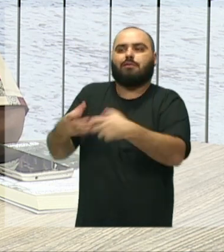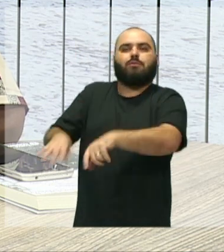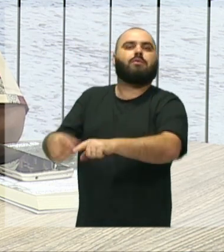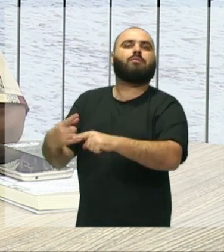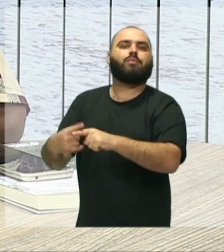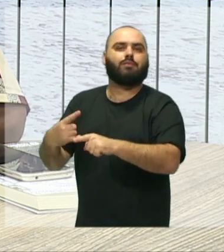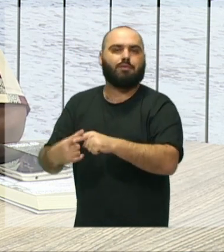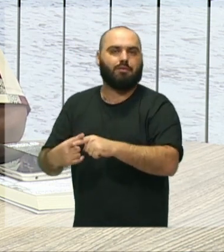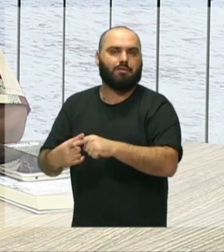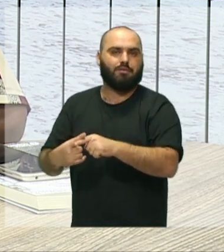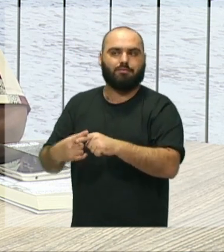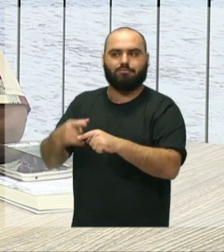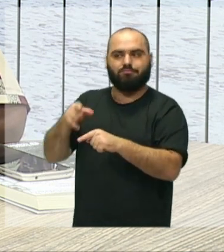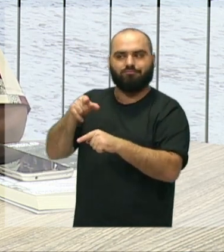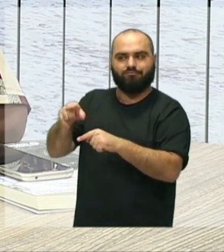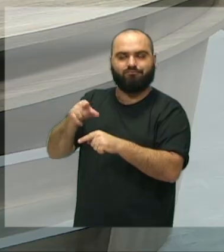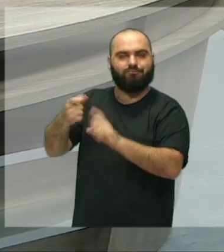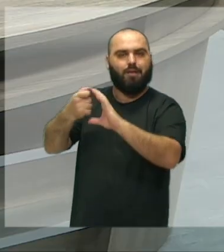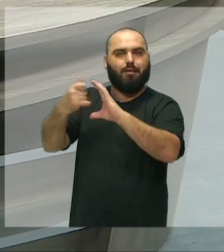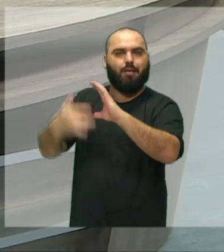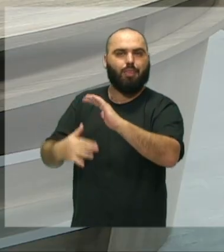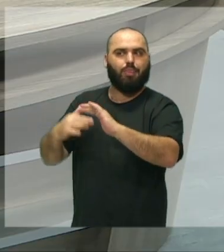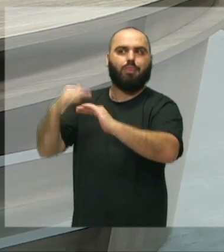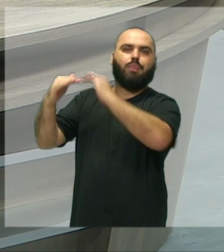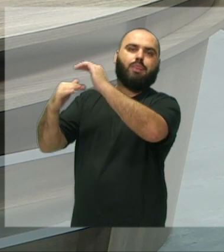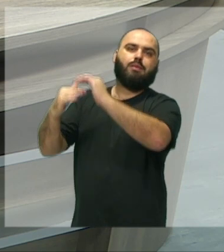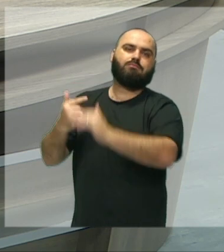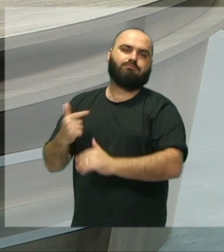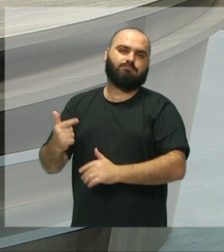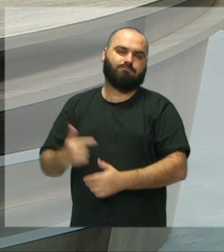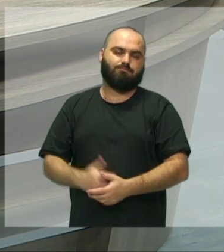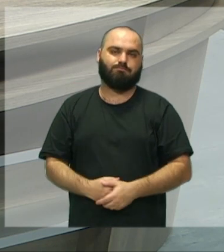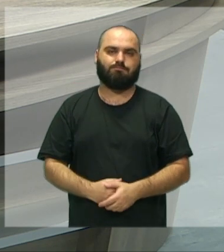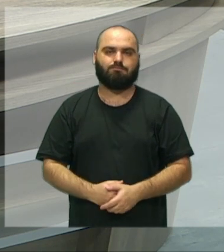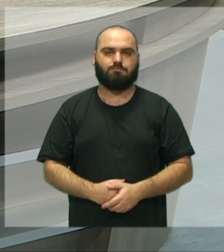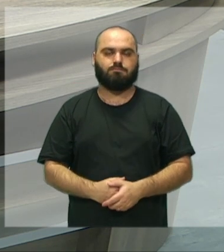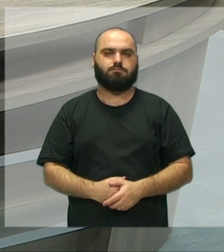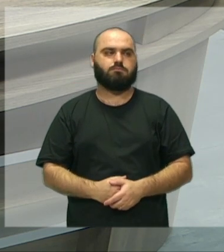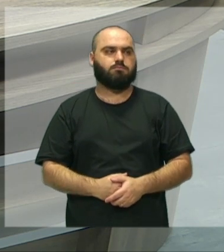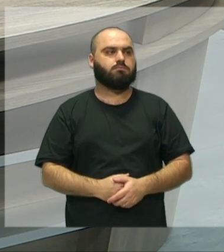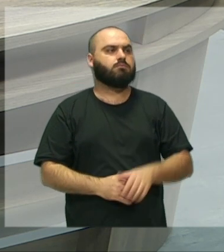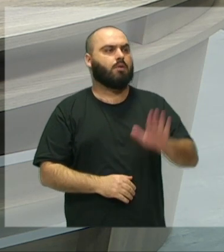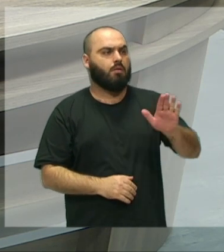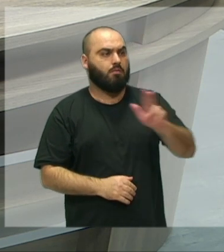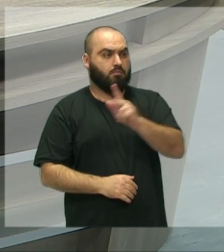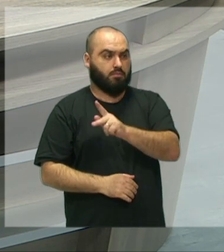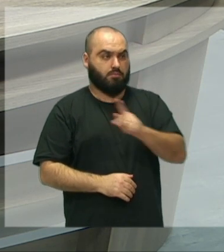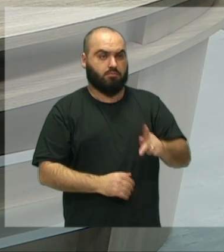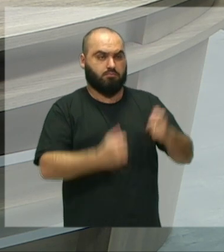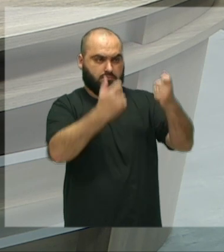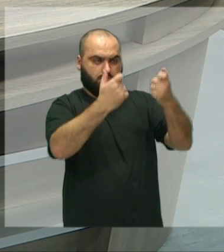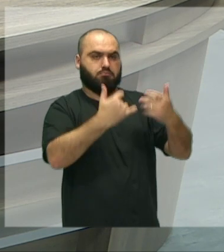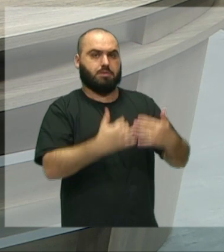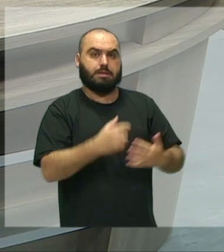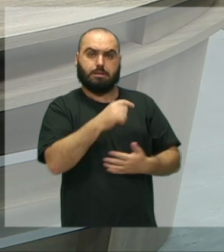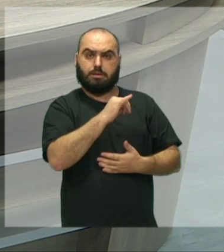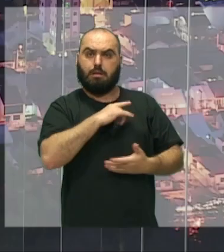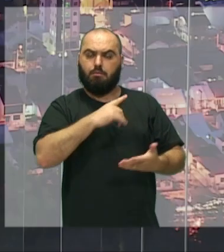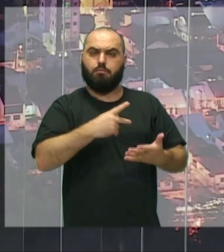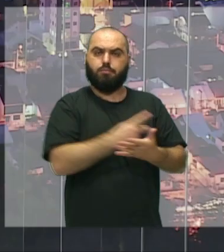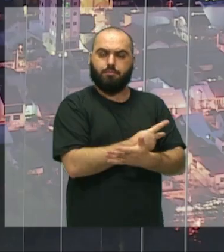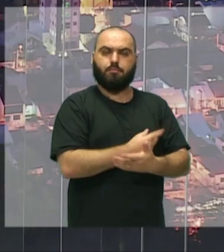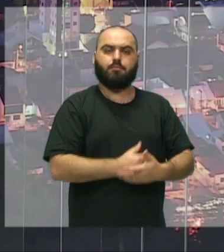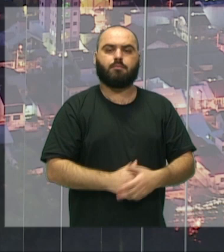certo progresso. E também, me corrija se eu estiver errada, professor, acho que também houve um